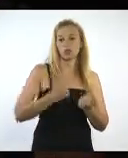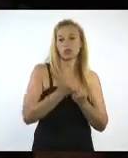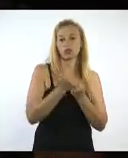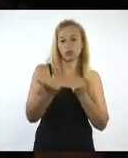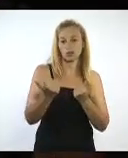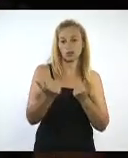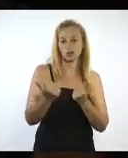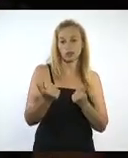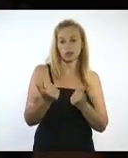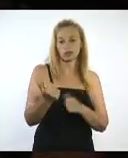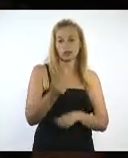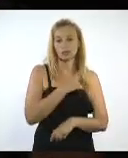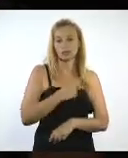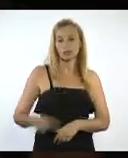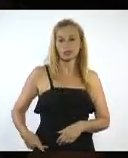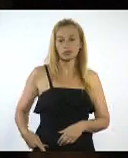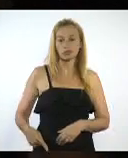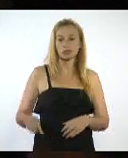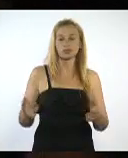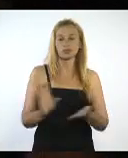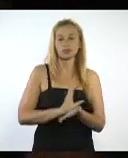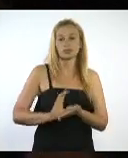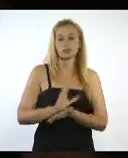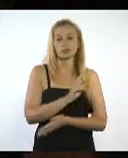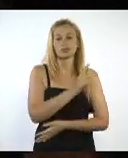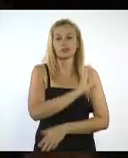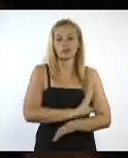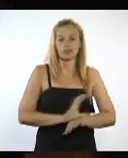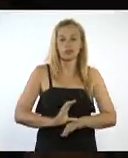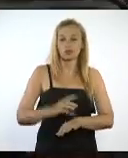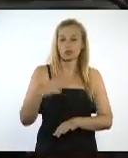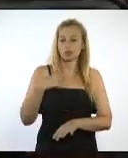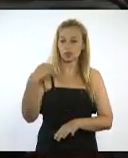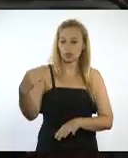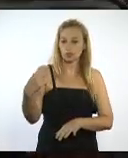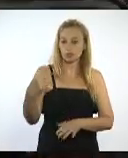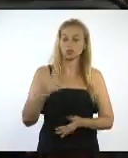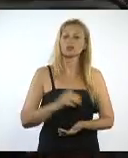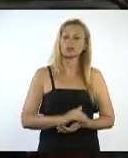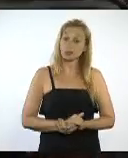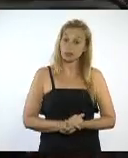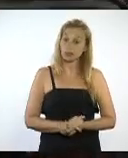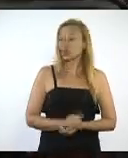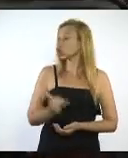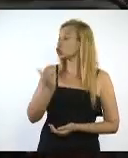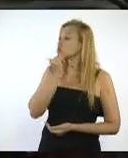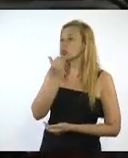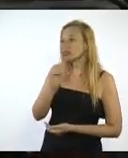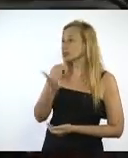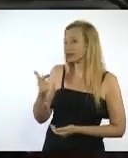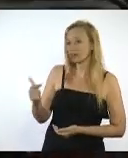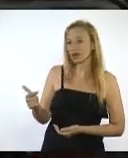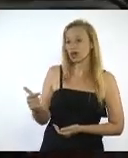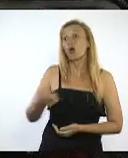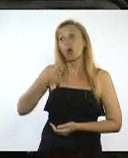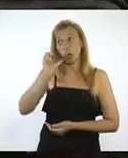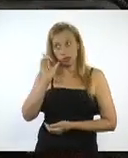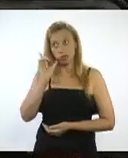Comissão de Cultura, democraticamente eleito. Agora não tem mais desculpa, que Vossa Excelência falou, salvo engano,